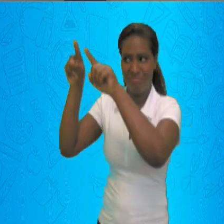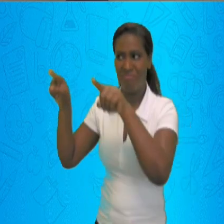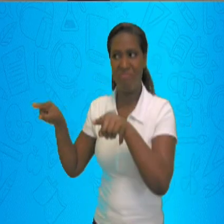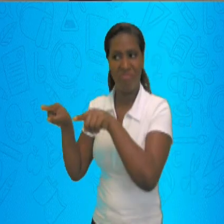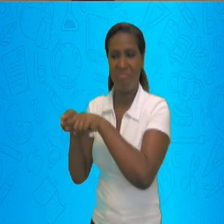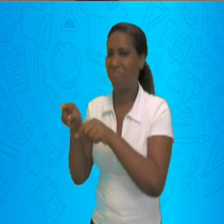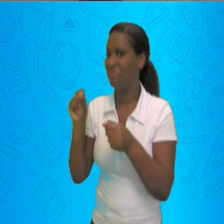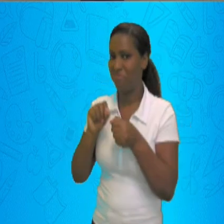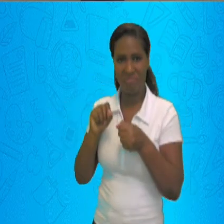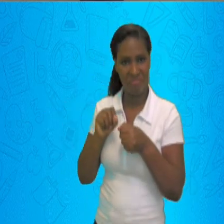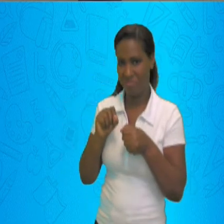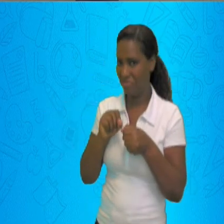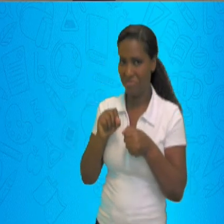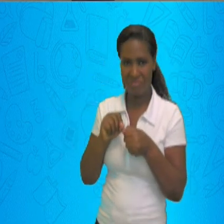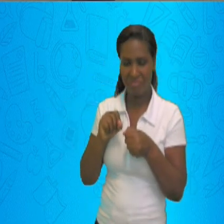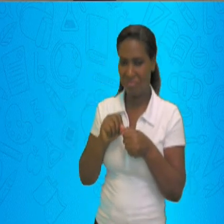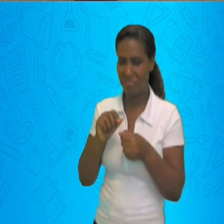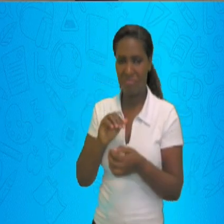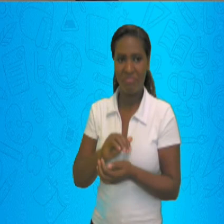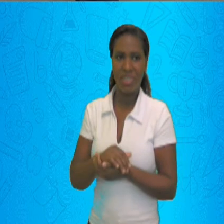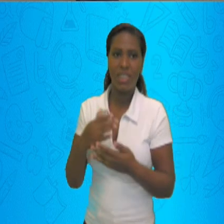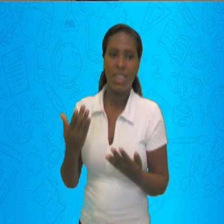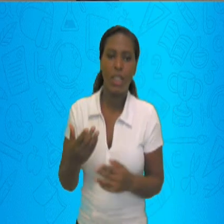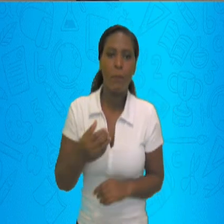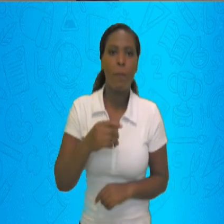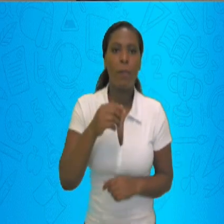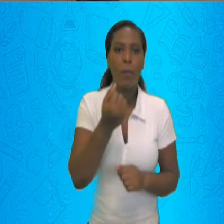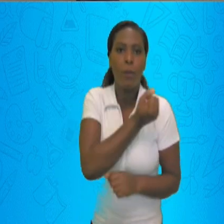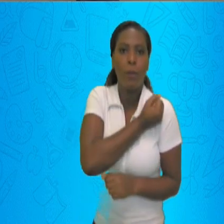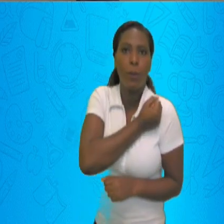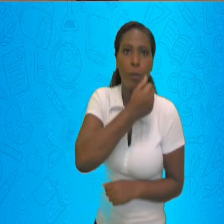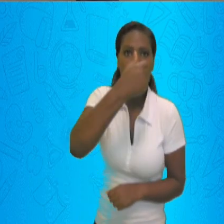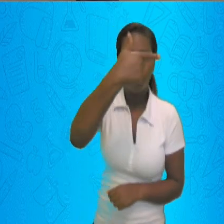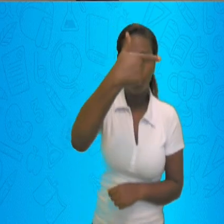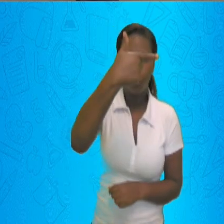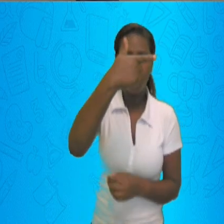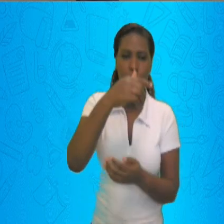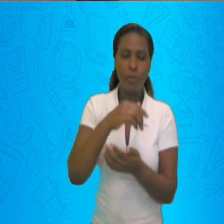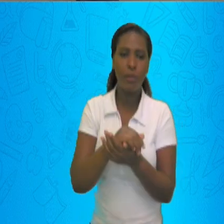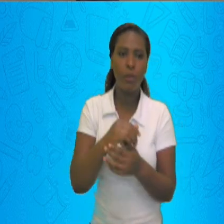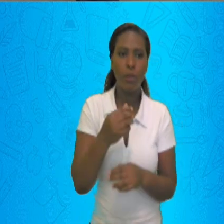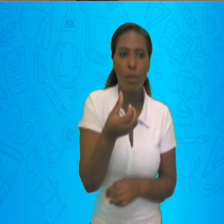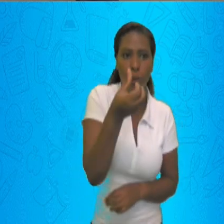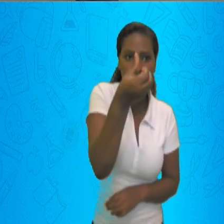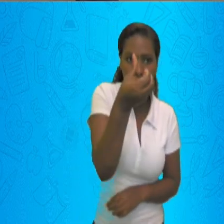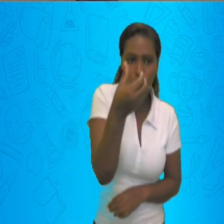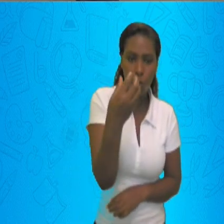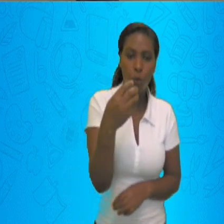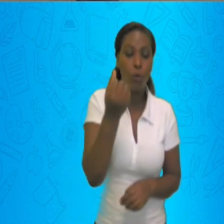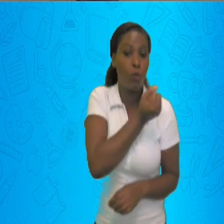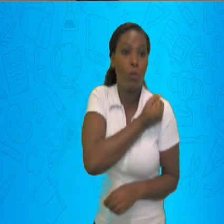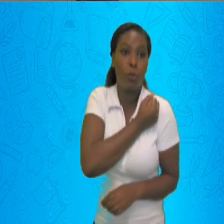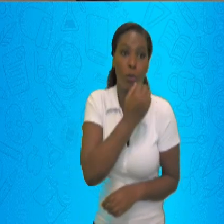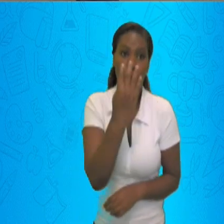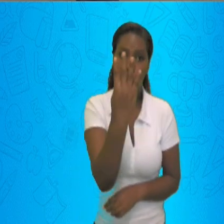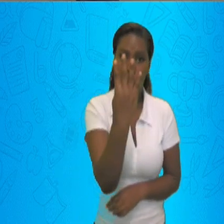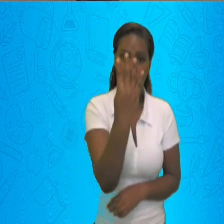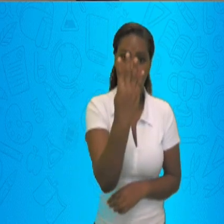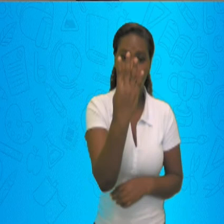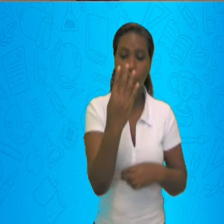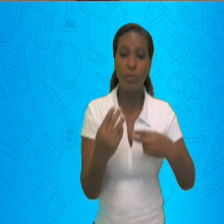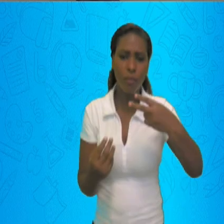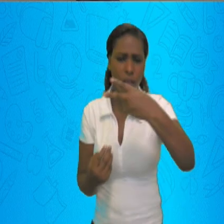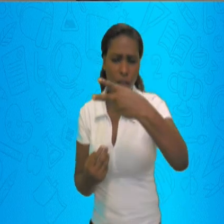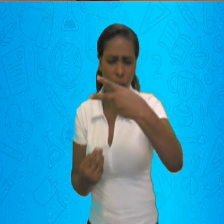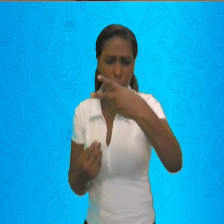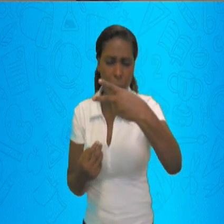Aqui no caso, número 2, se eu colocar o 4 em evidência, 4, ele é menor do que a soma